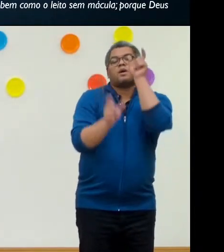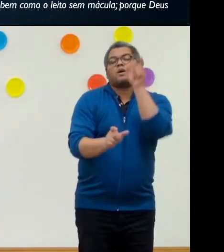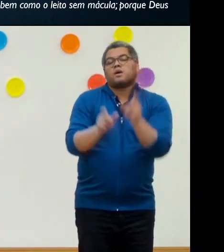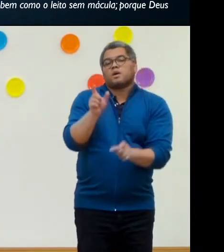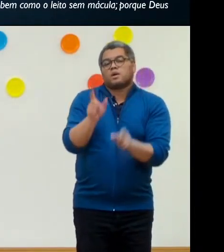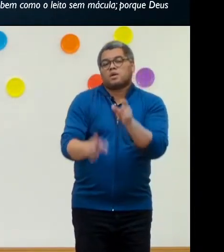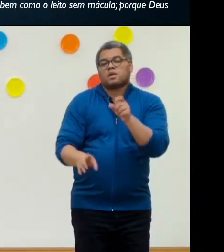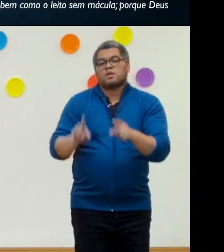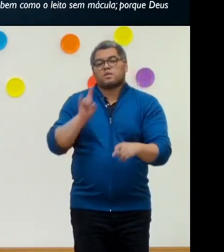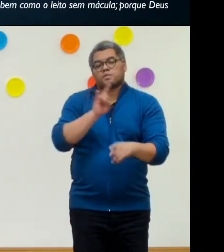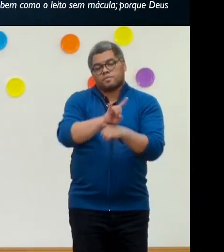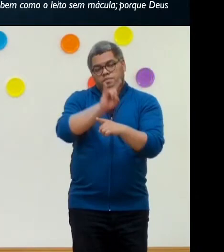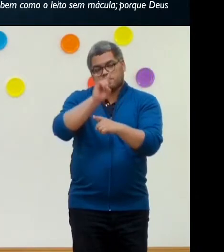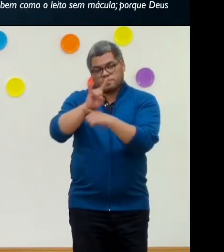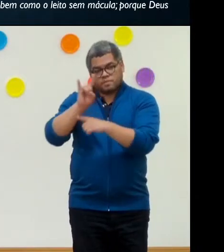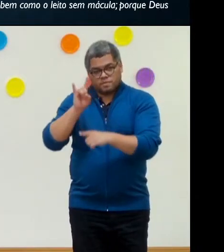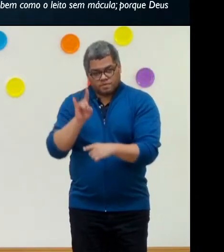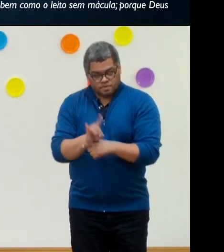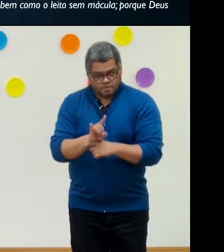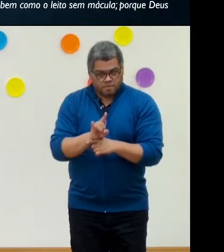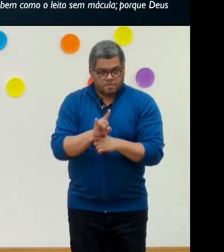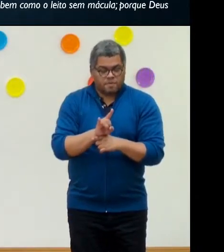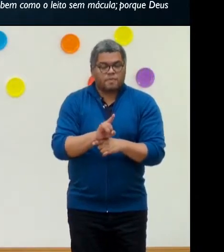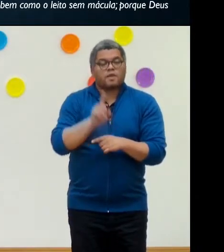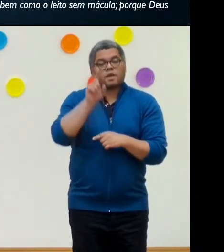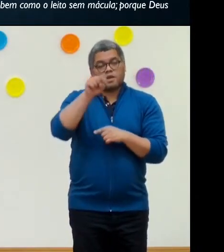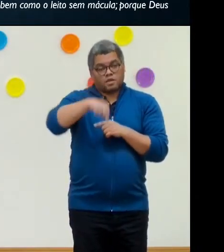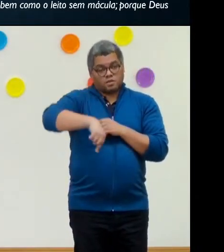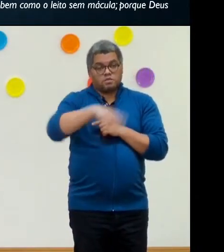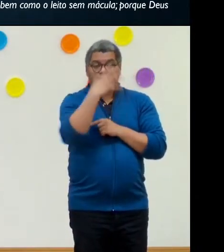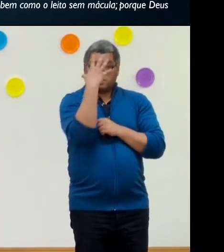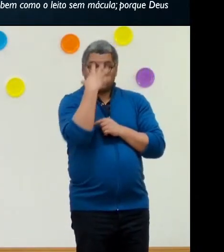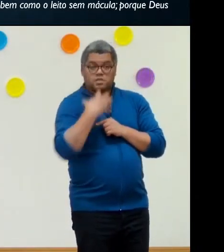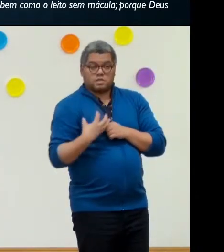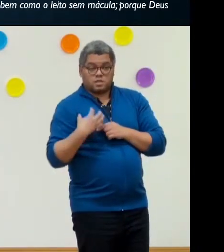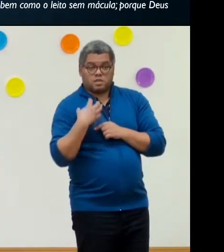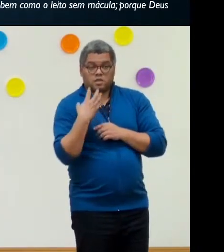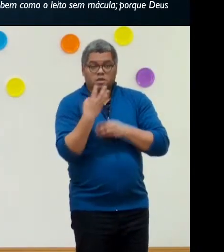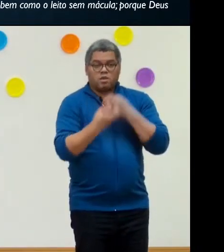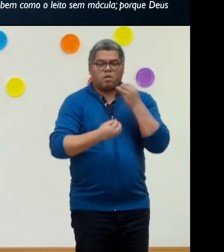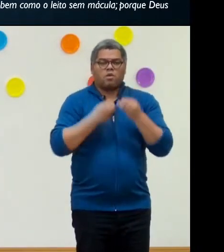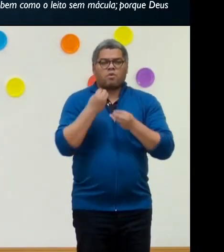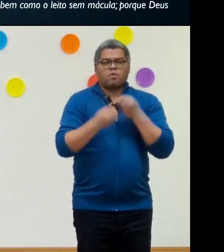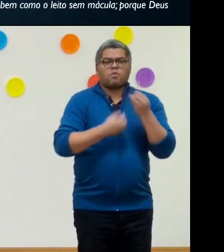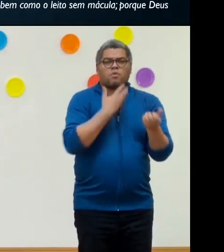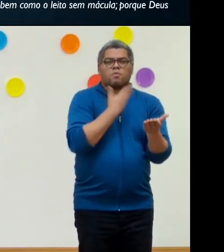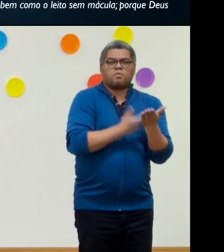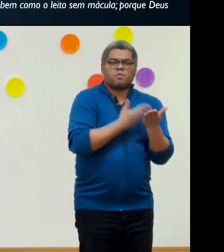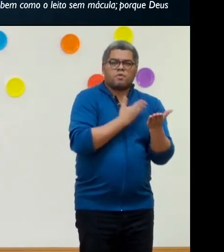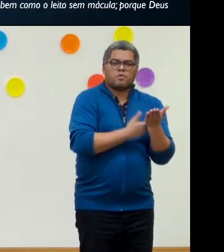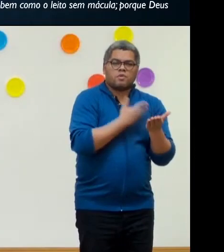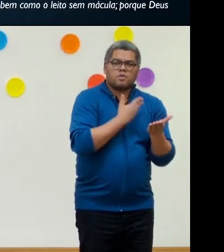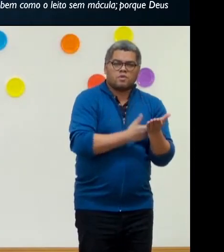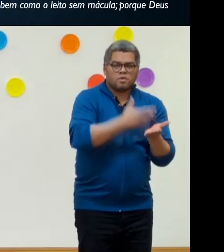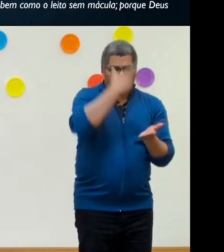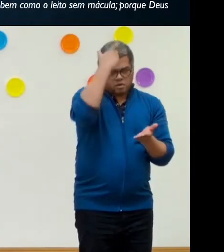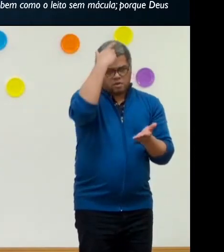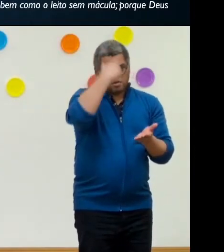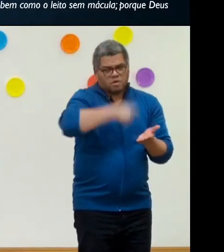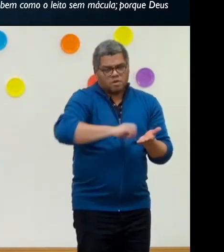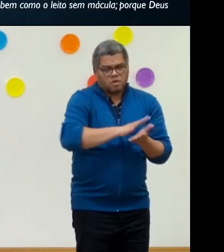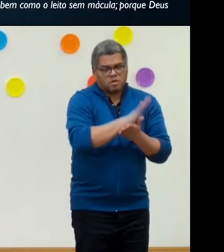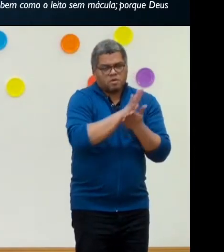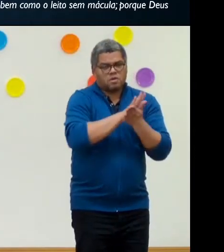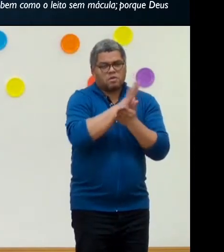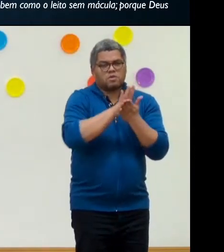traz afastamento da comunhão com Deus. E isso é muito sério. Como um vício, corrói caráter, destrói aquele que